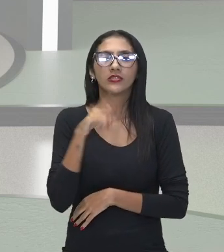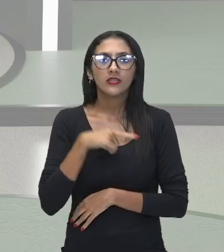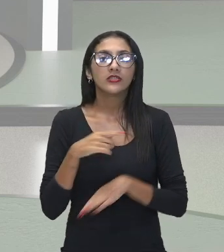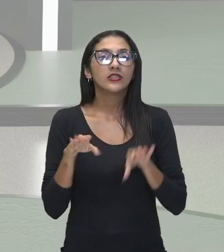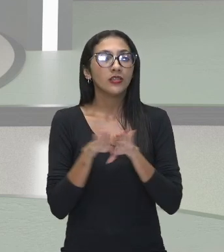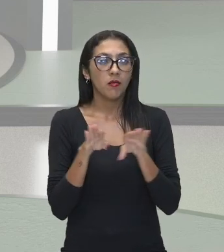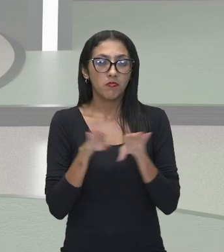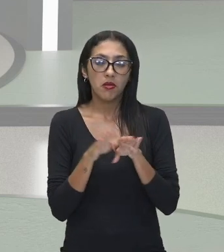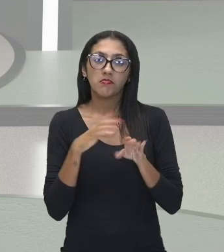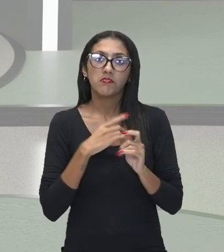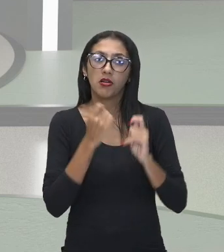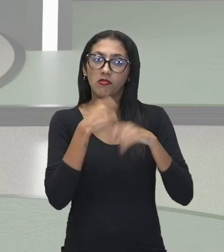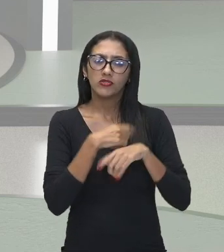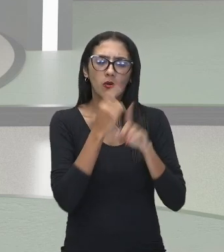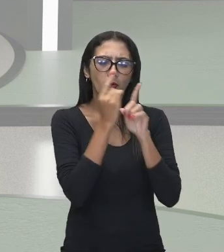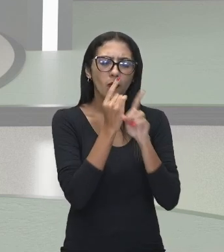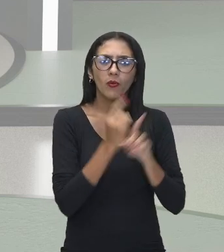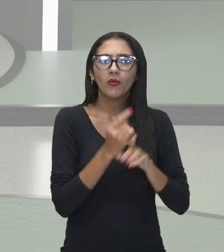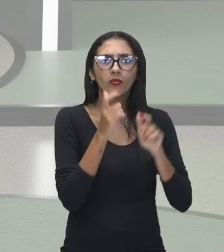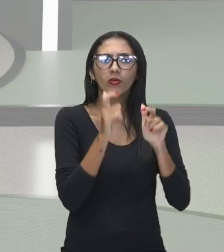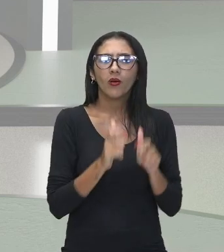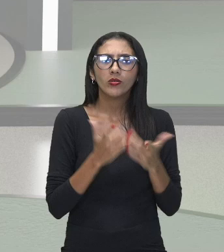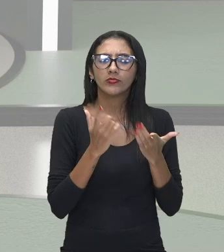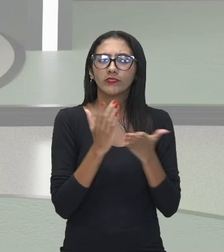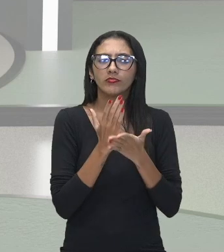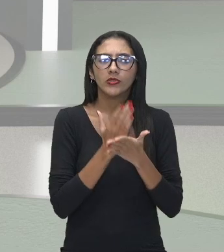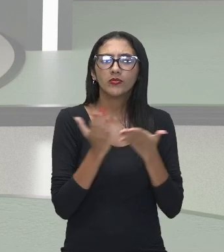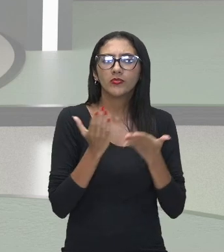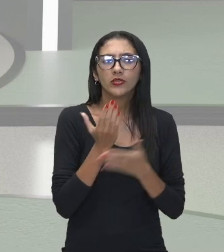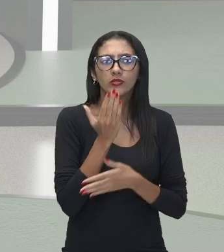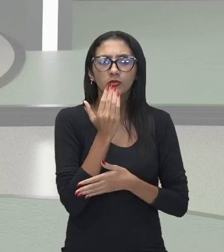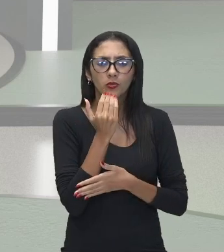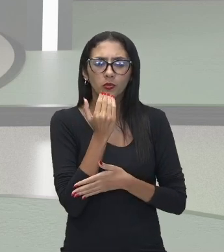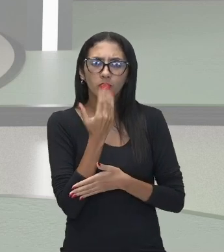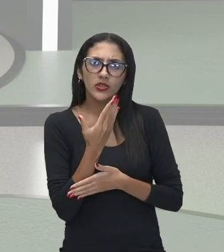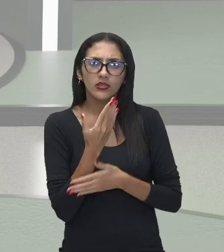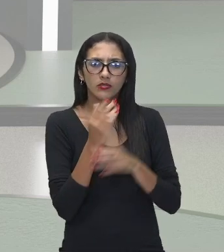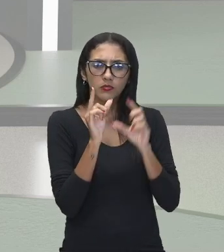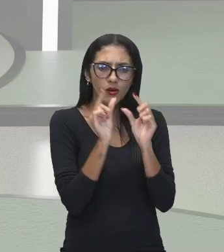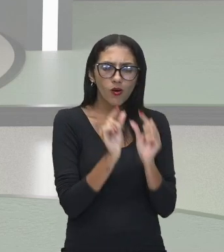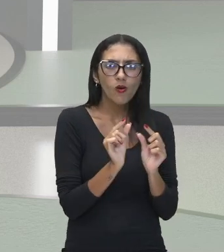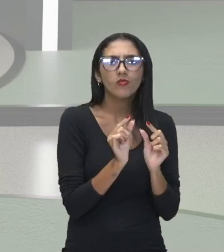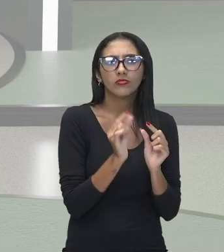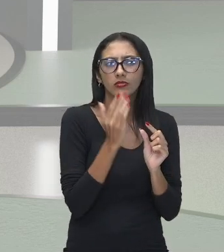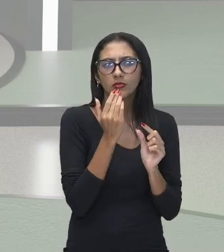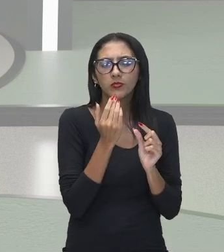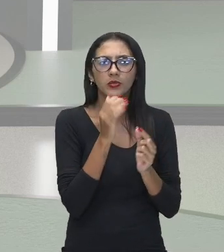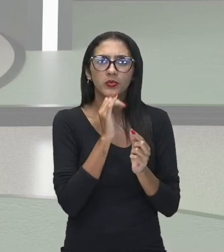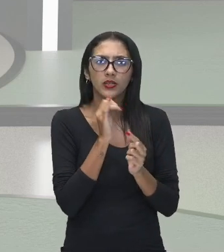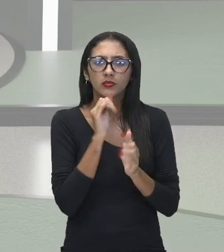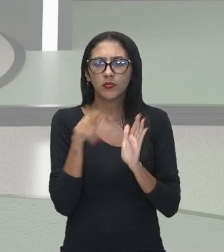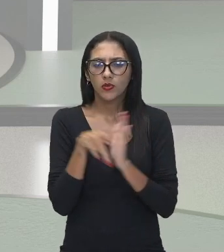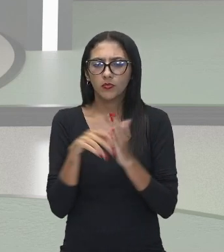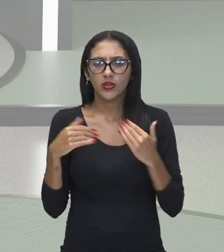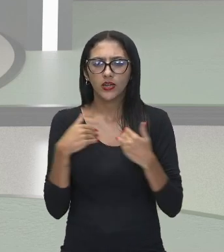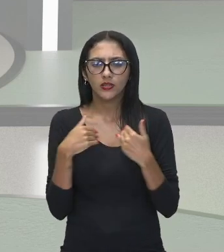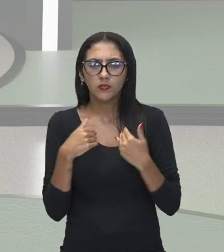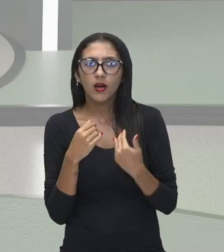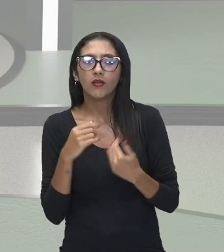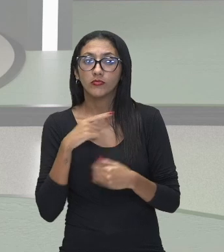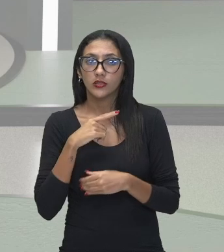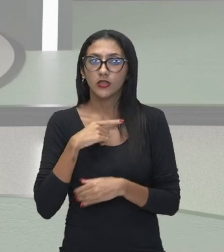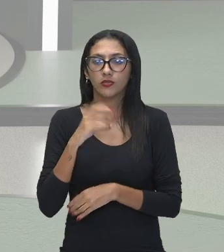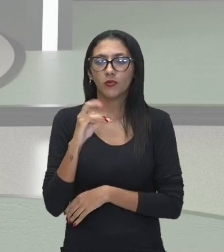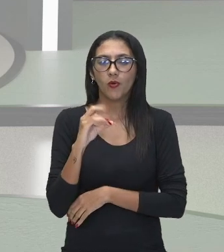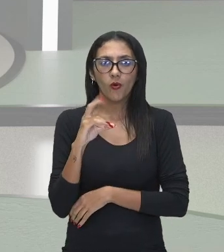ser encontrados em alimentos, mas em menor quantidade, né? Em alimentos de origem animal, como ovos,